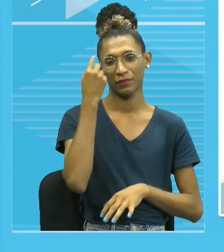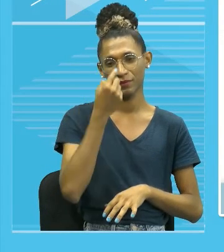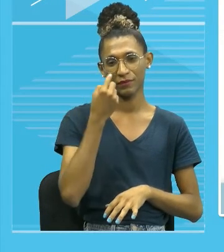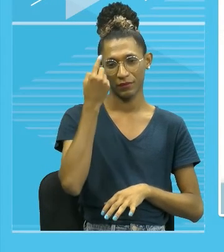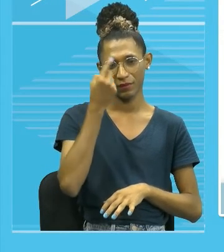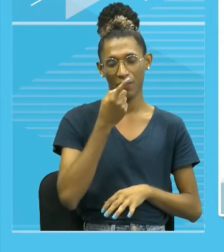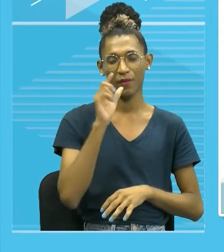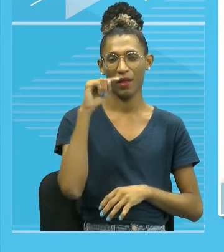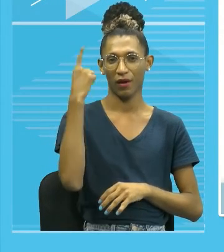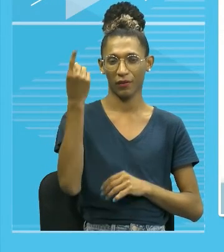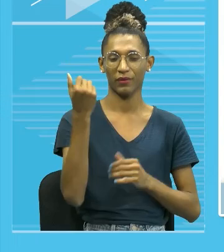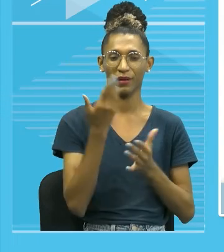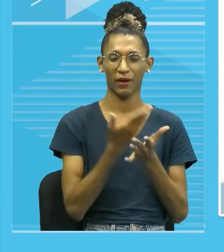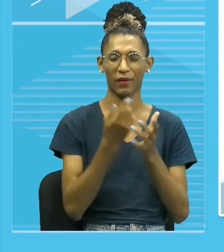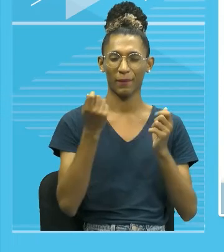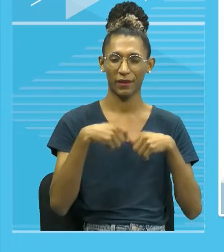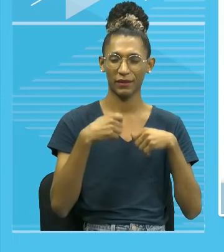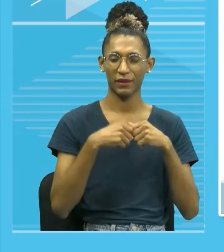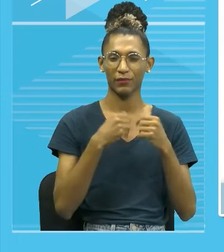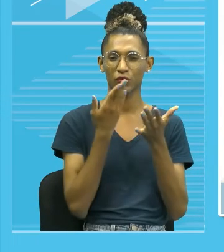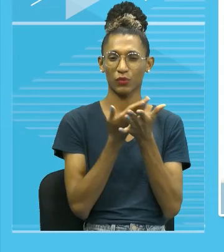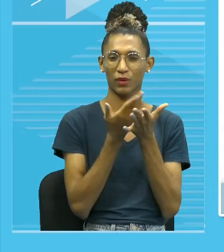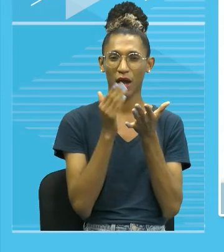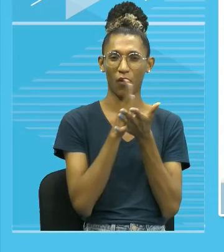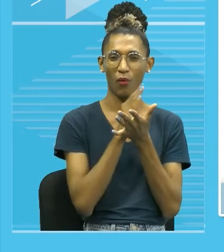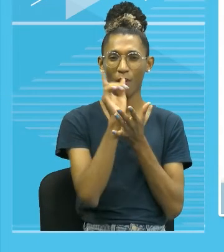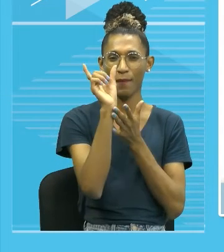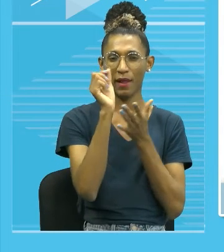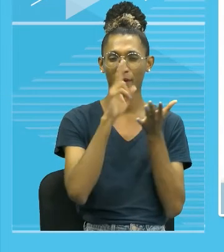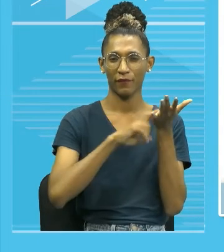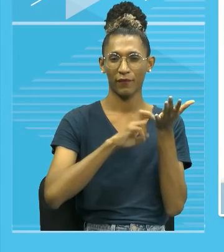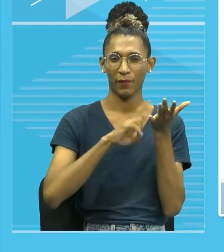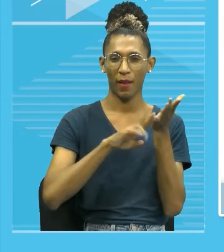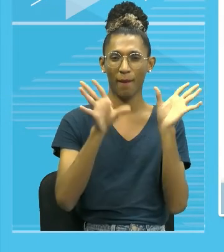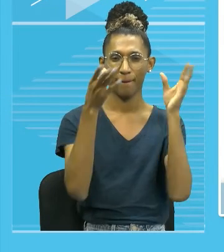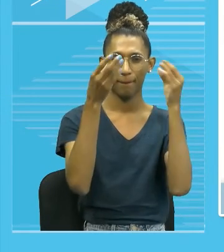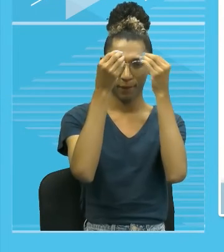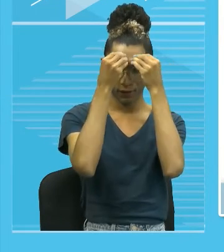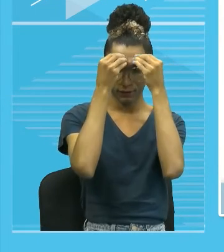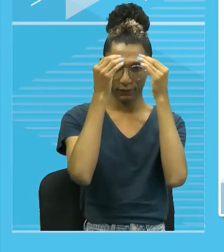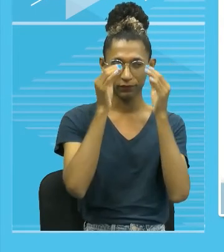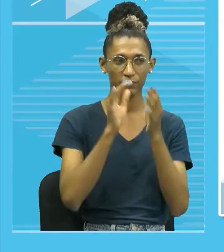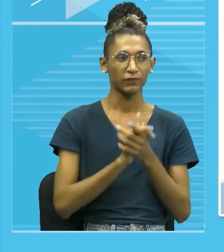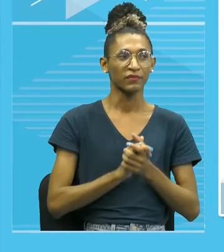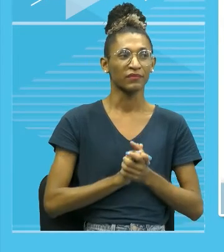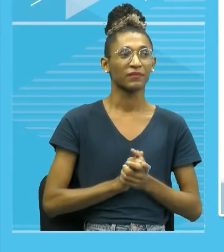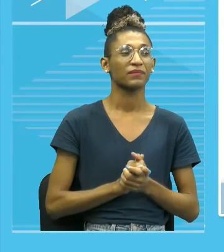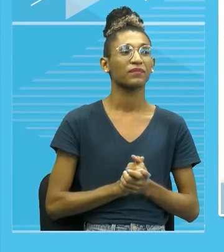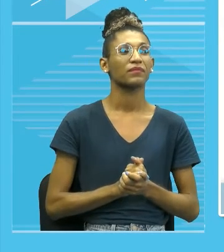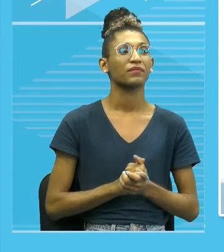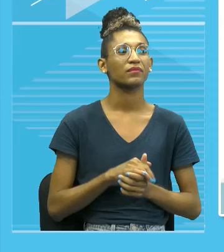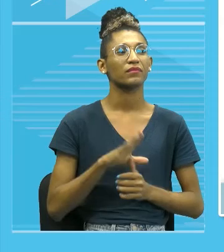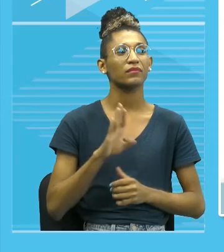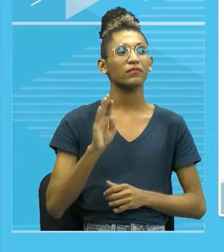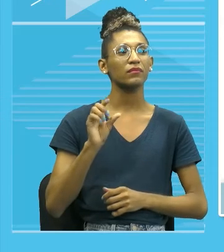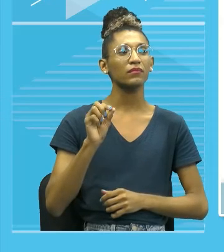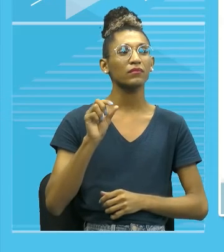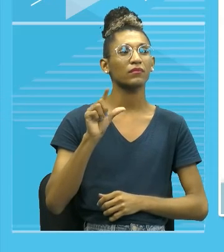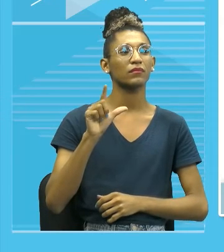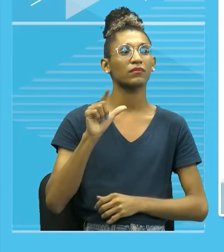tá a gente precisa de vocabulário ele bolígrafo é como chama em espanhol caneta é uma palavra